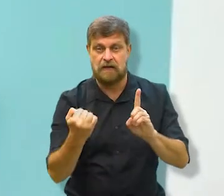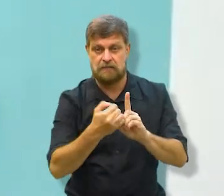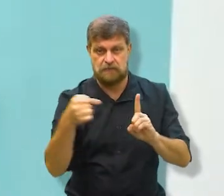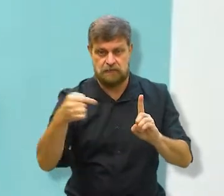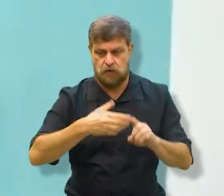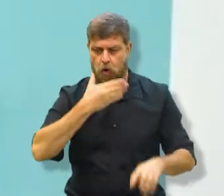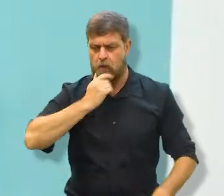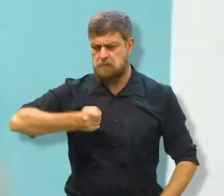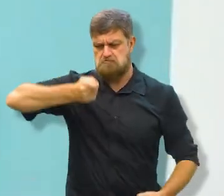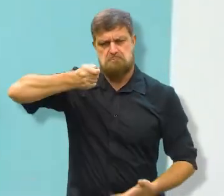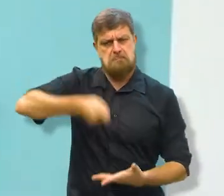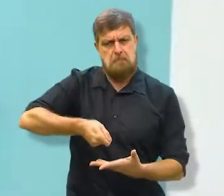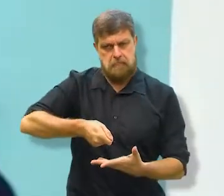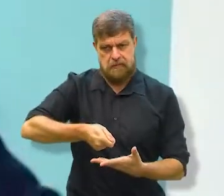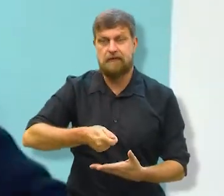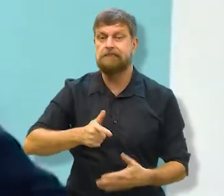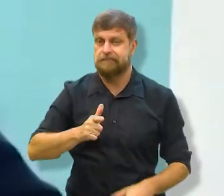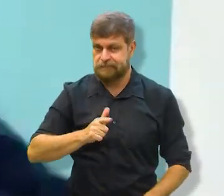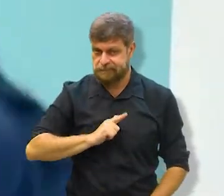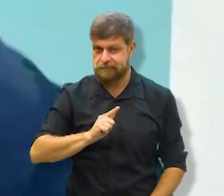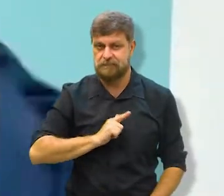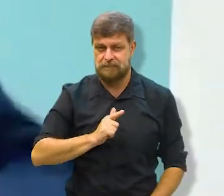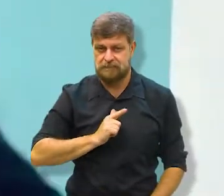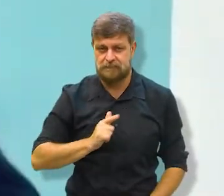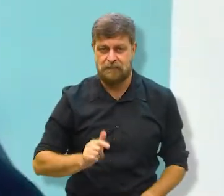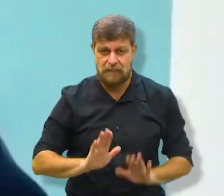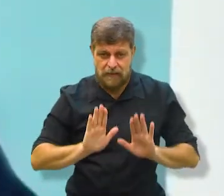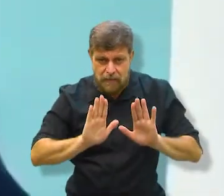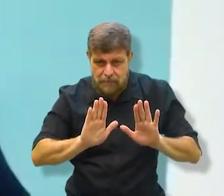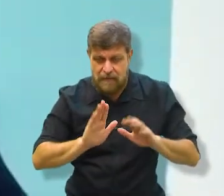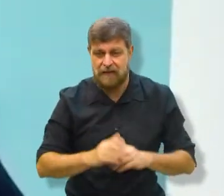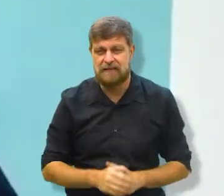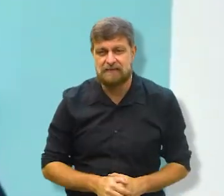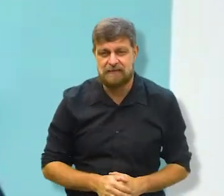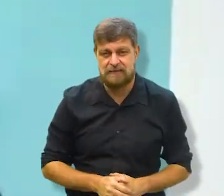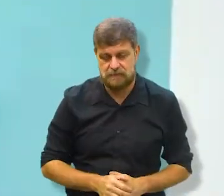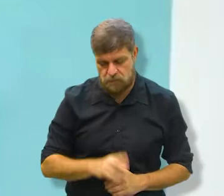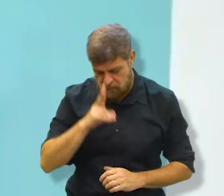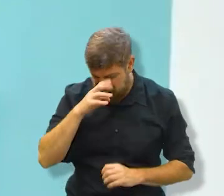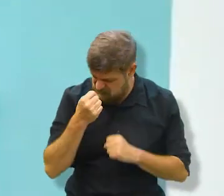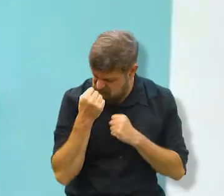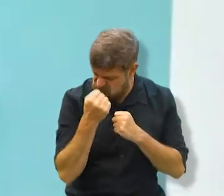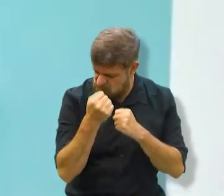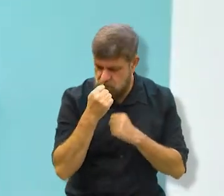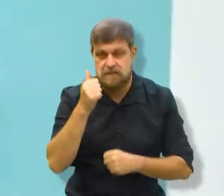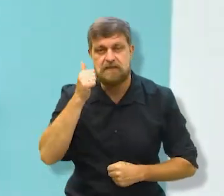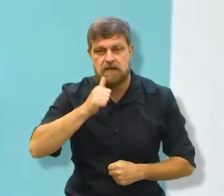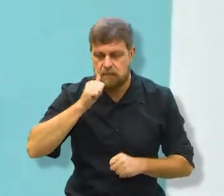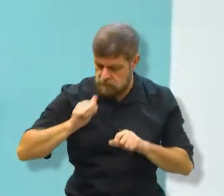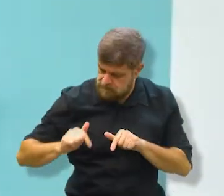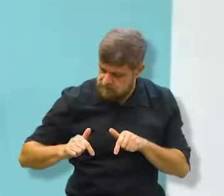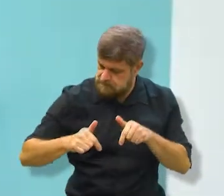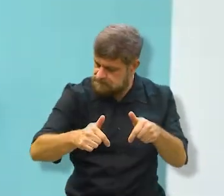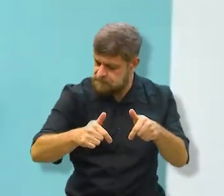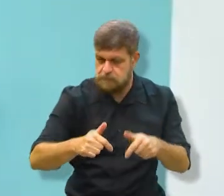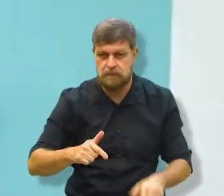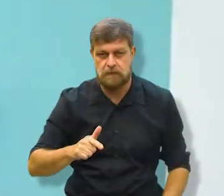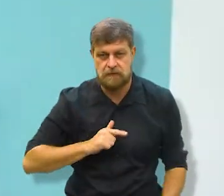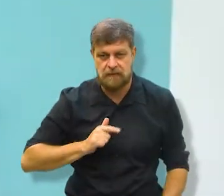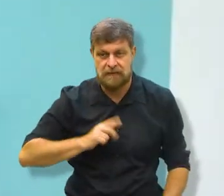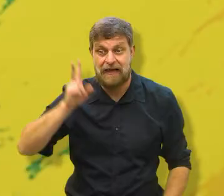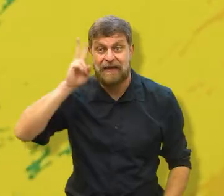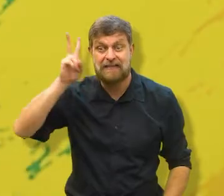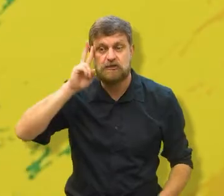nossa sociedade, que é extremamente machista em especial, mas ali, né, com essa força. E isso está muito expresso